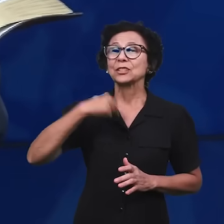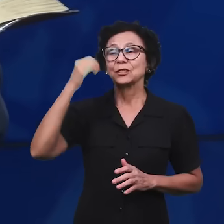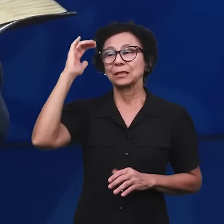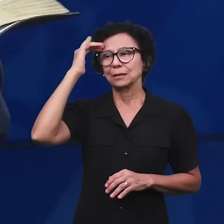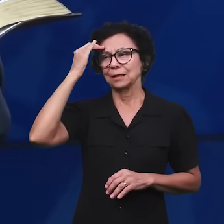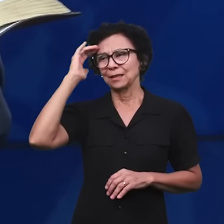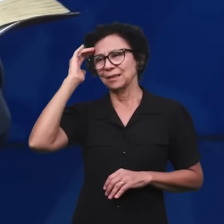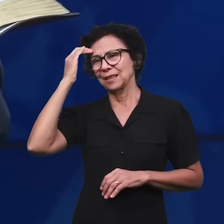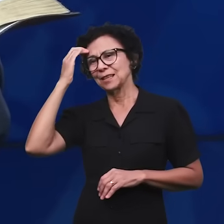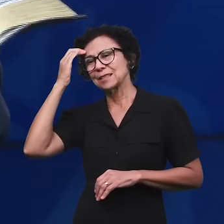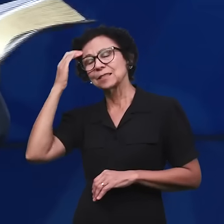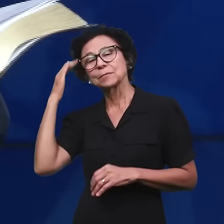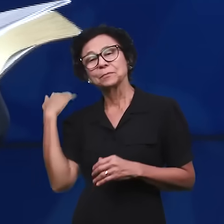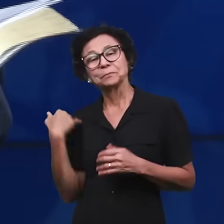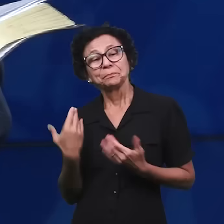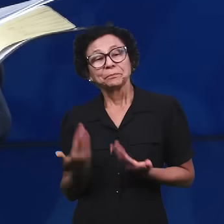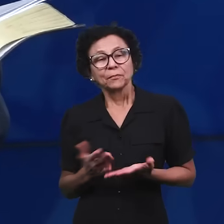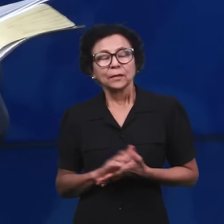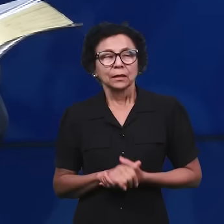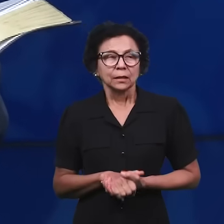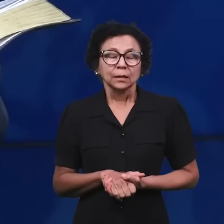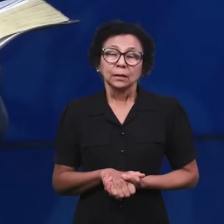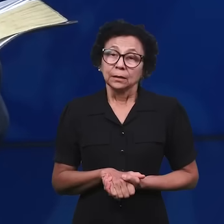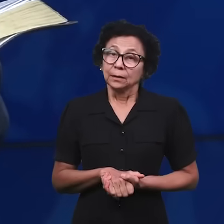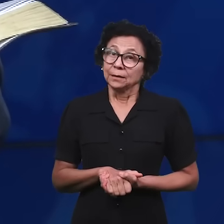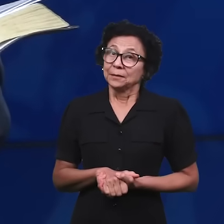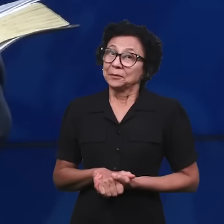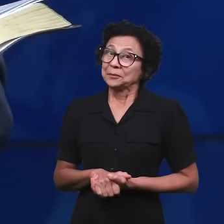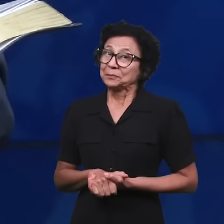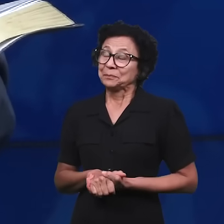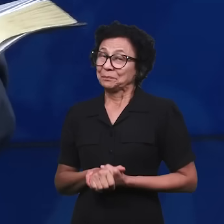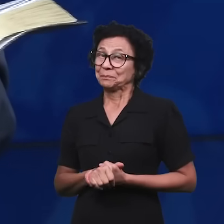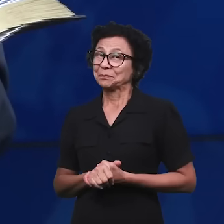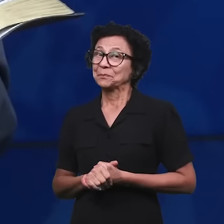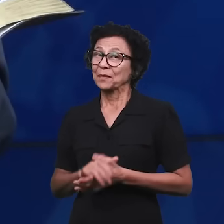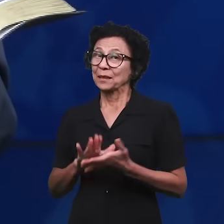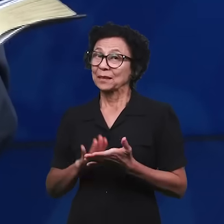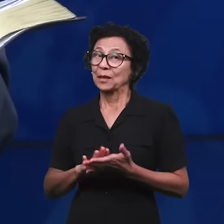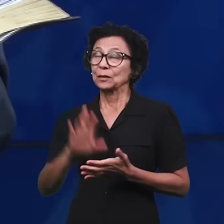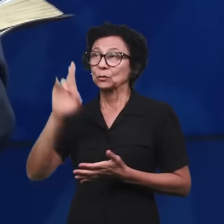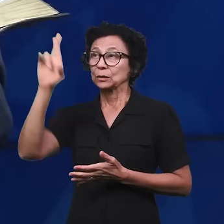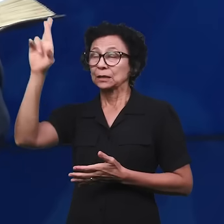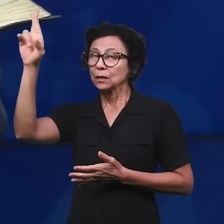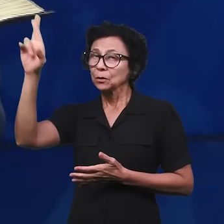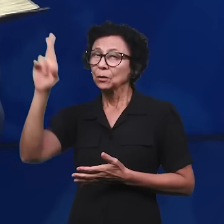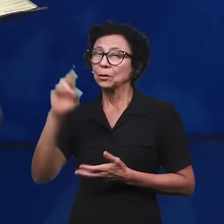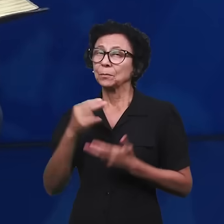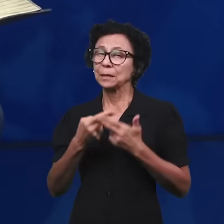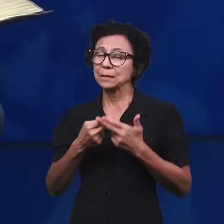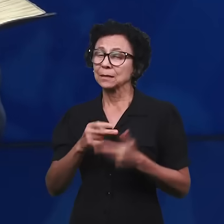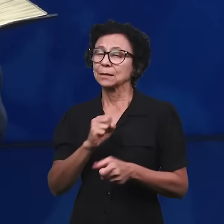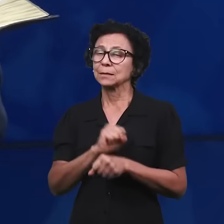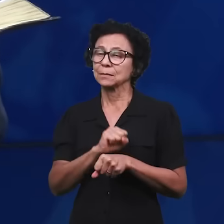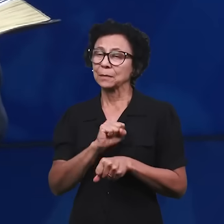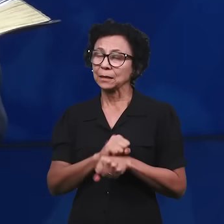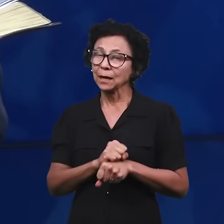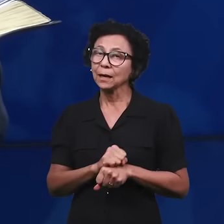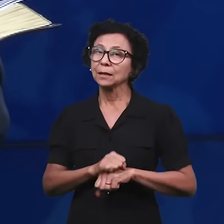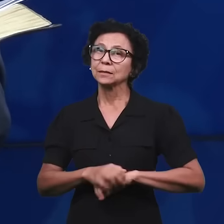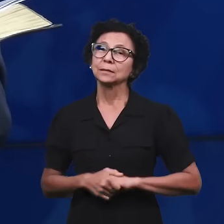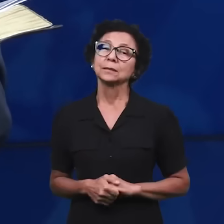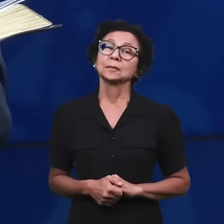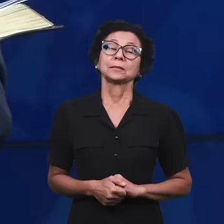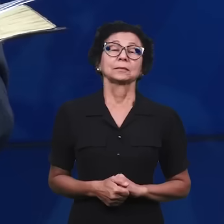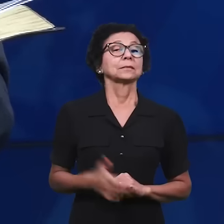tranquilos, aguardando em Deus. Os que esperam o Senhor renovarão as suas forças. Às vezes o tempo de Deus é difícil